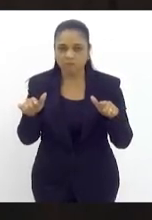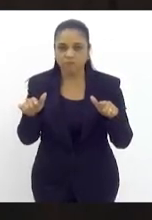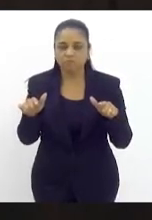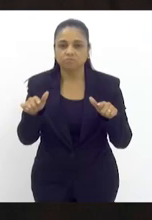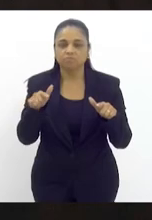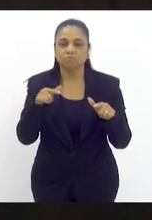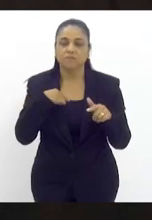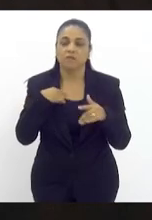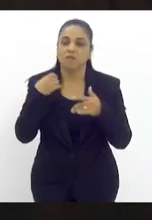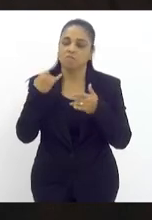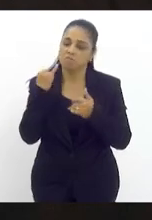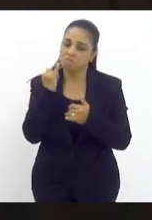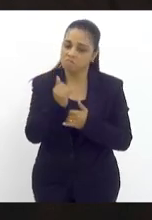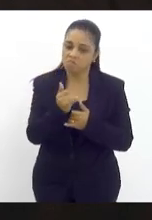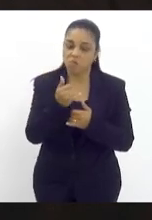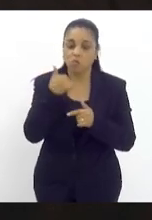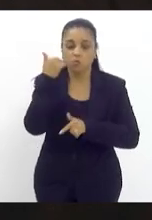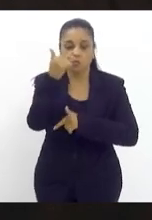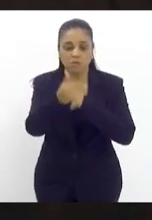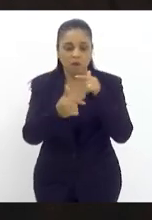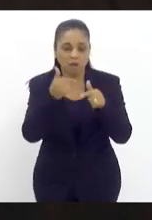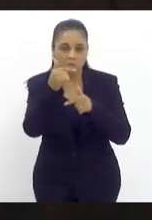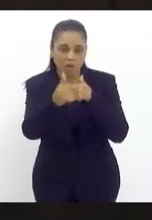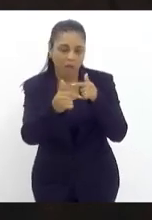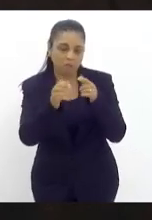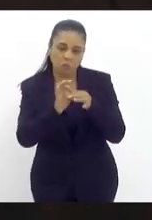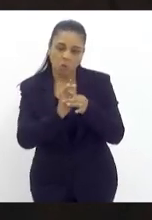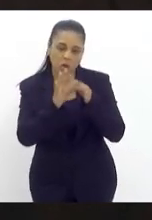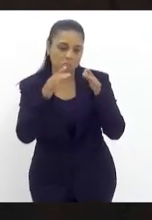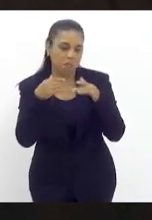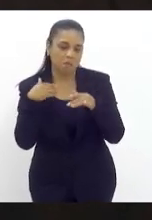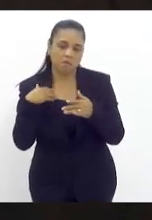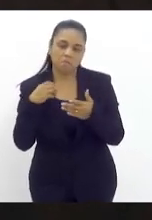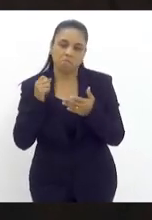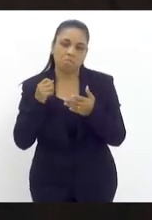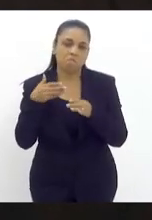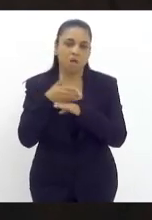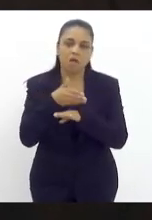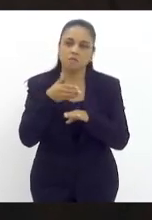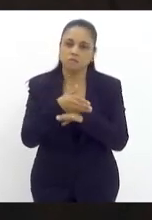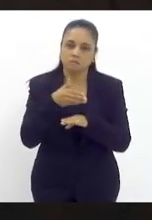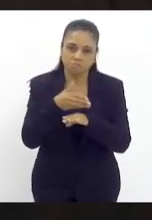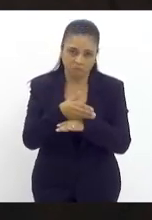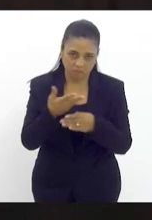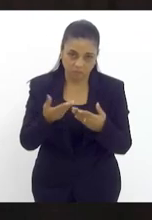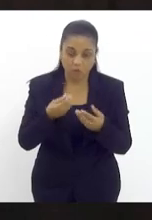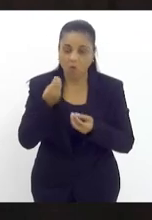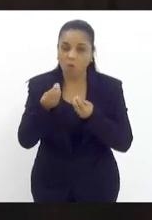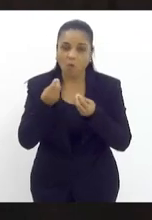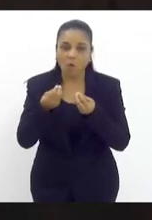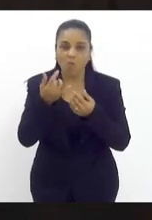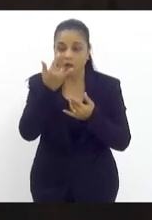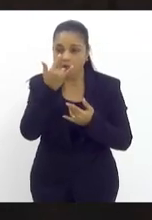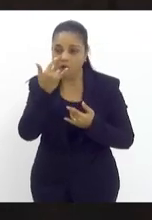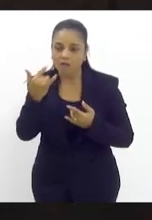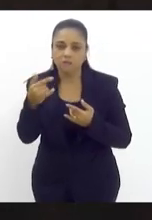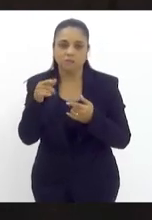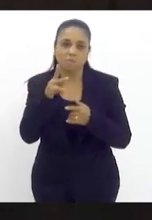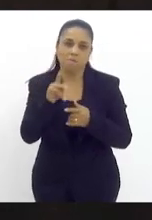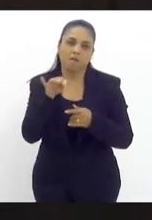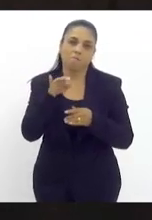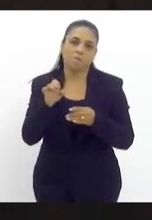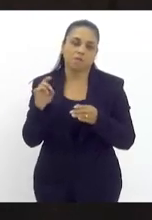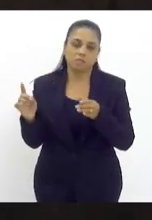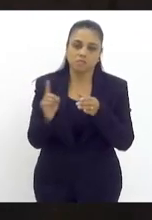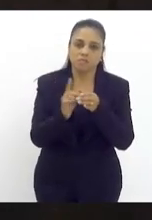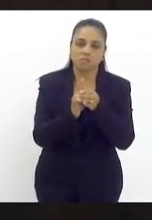Alegam que o trabalho não permite que participem ativamente. Como podemos atrair os pais para a